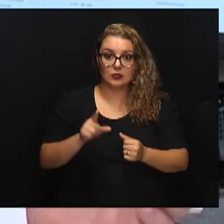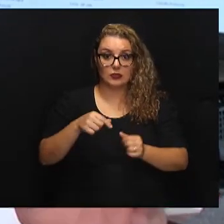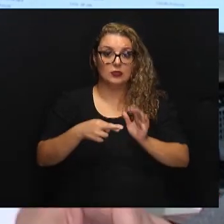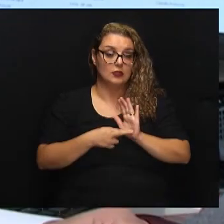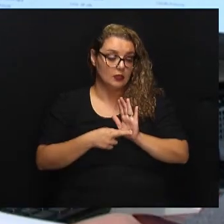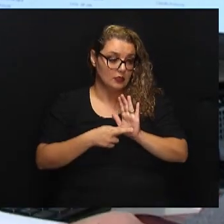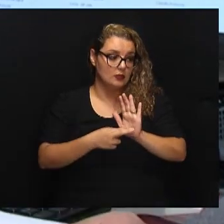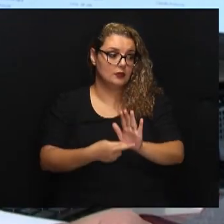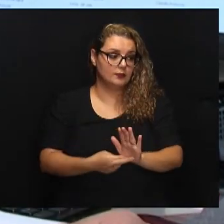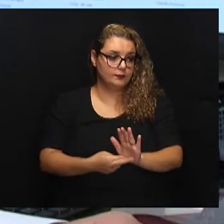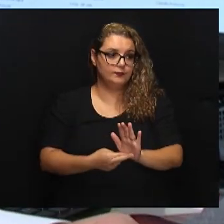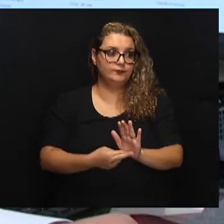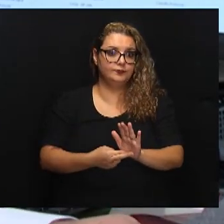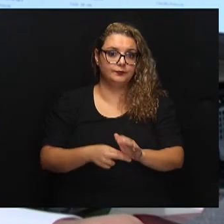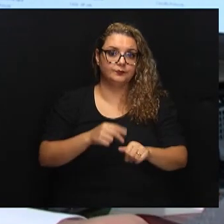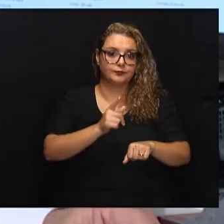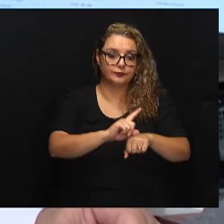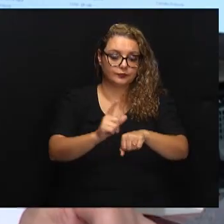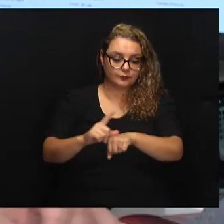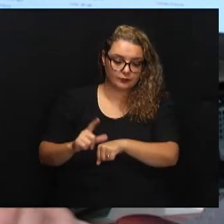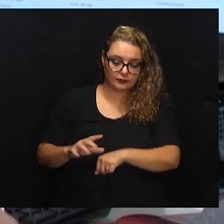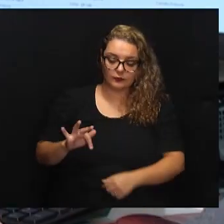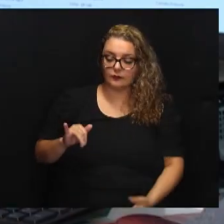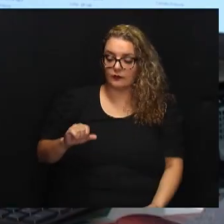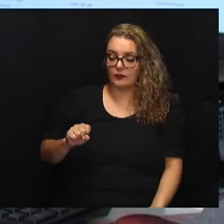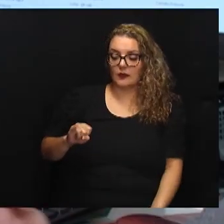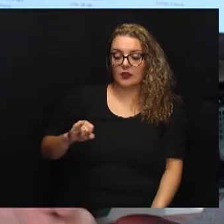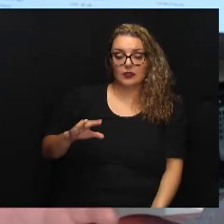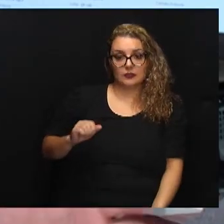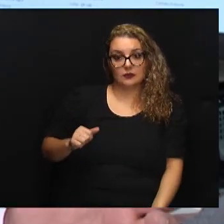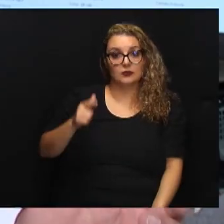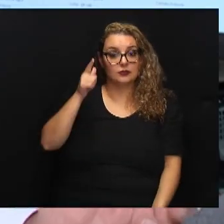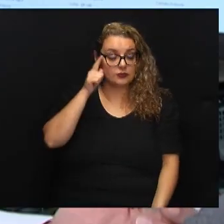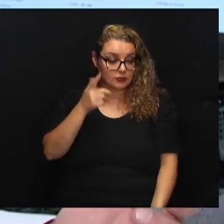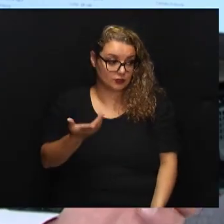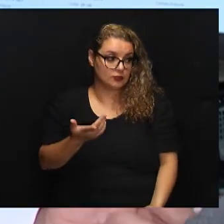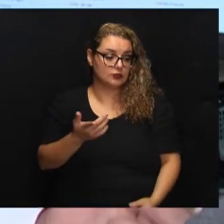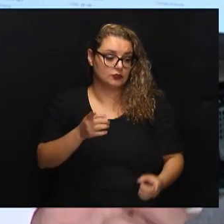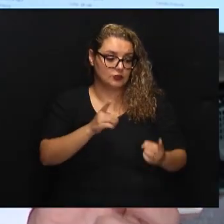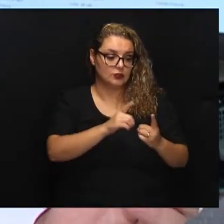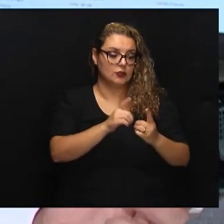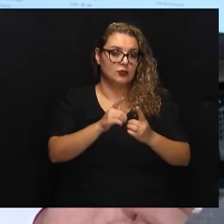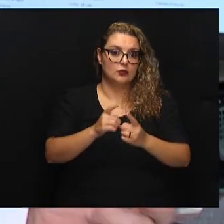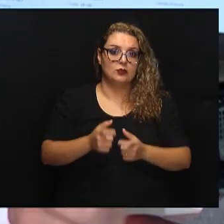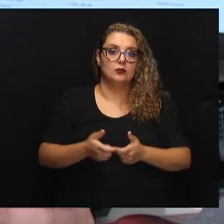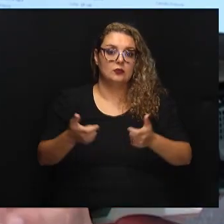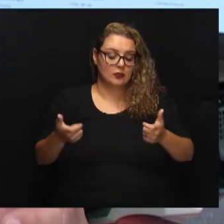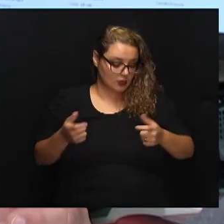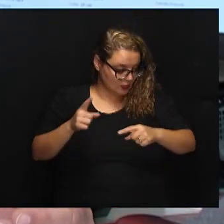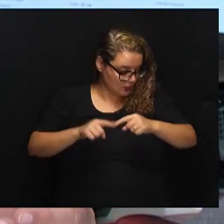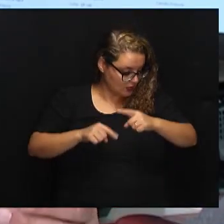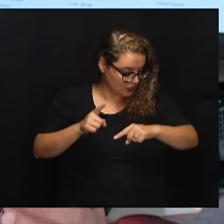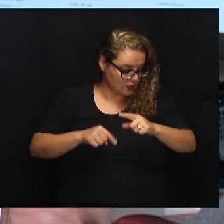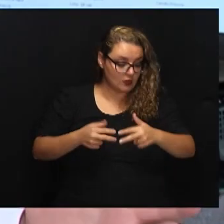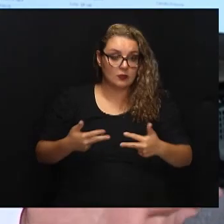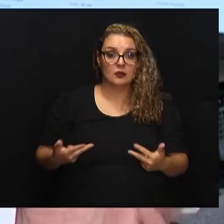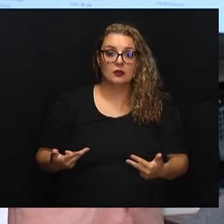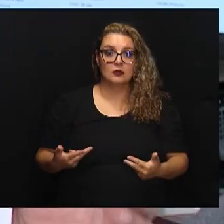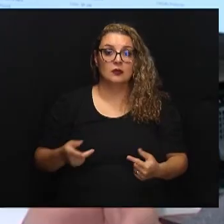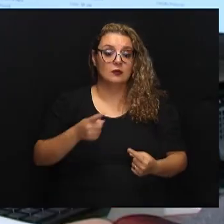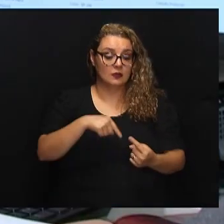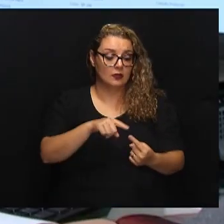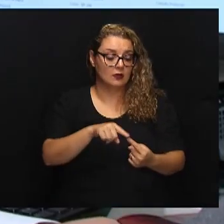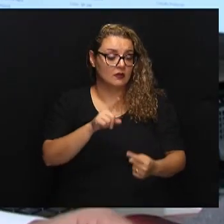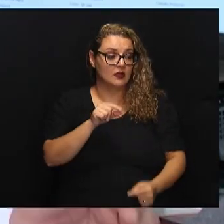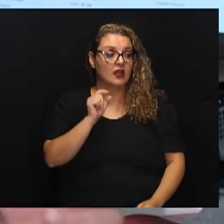referência para as lojas físicas e a gente consegue consultar um número maior de produtos. O